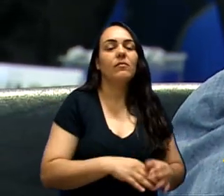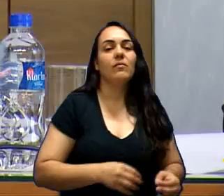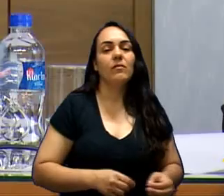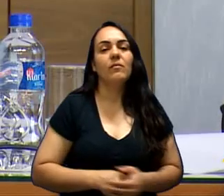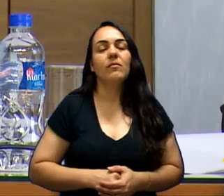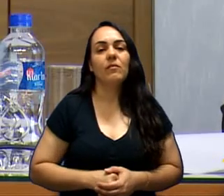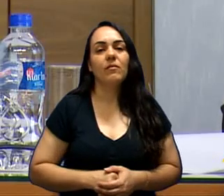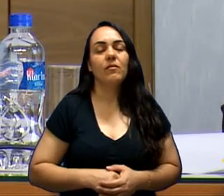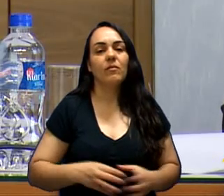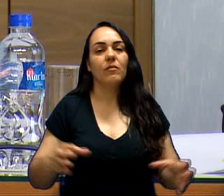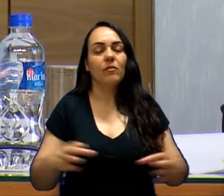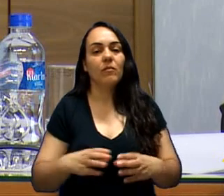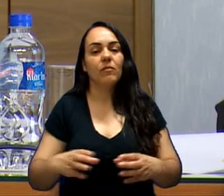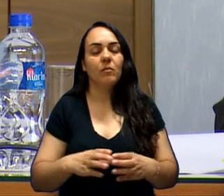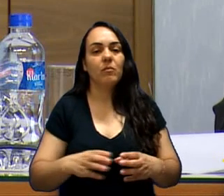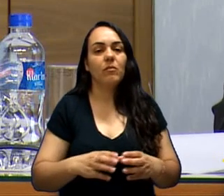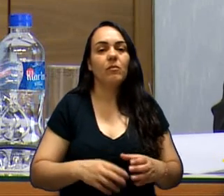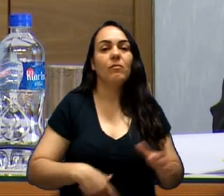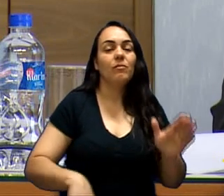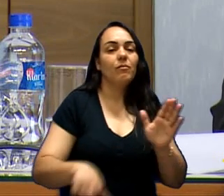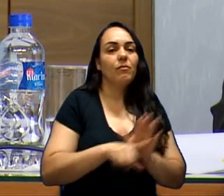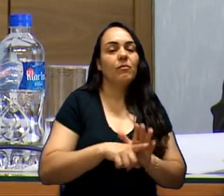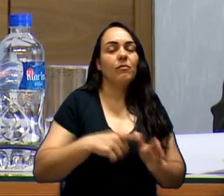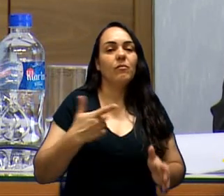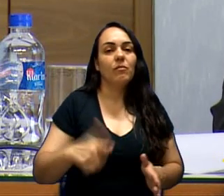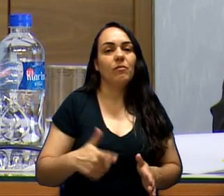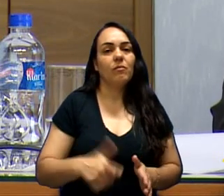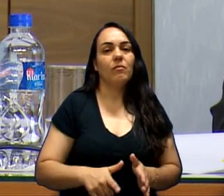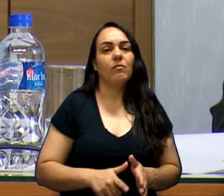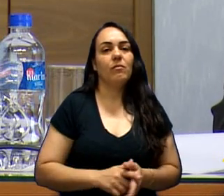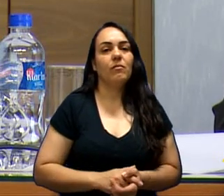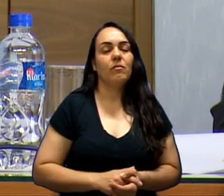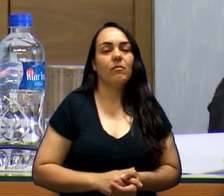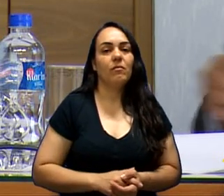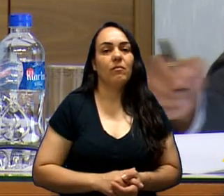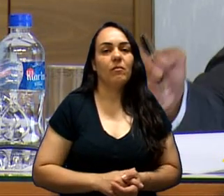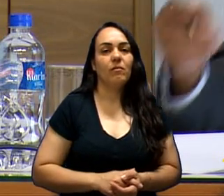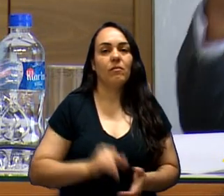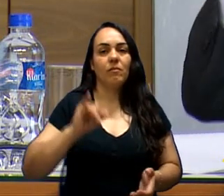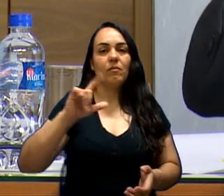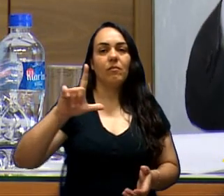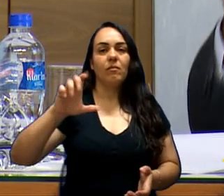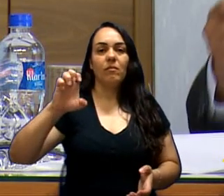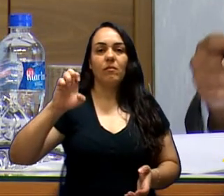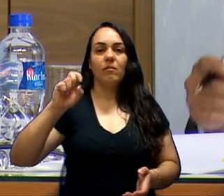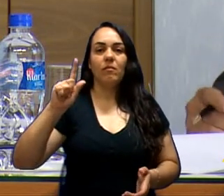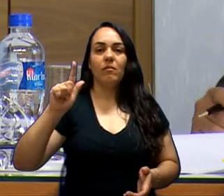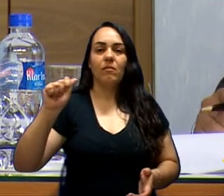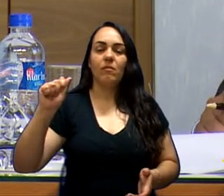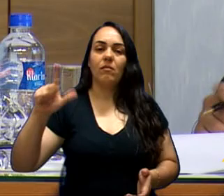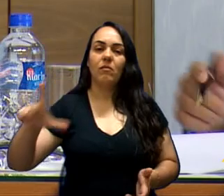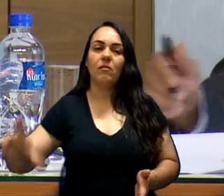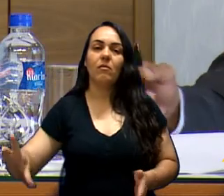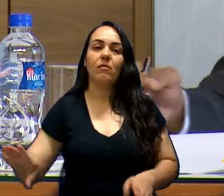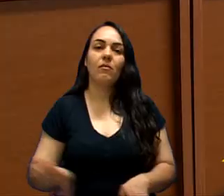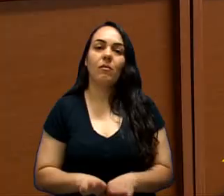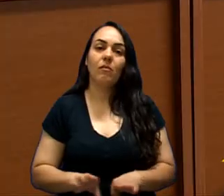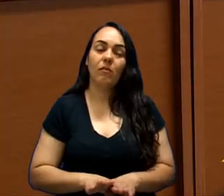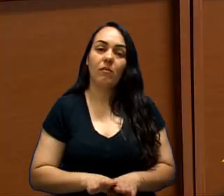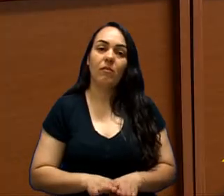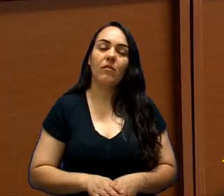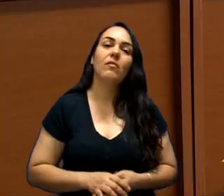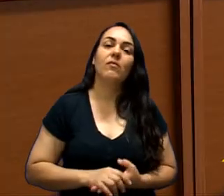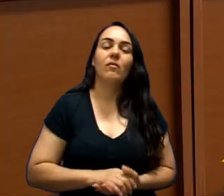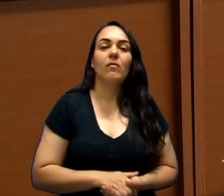eu só falei que é ilegal porque o parecer da Comissão de Justiça diz que é ilegal. Por falta de documento, né?